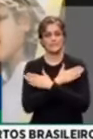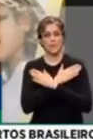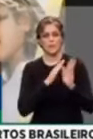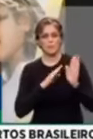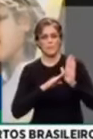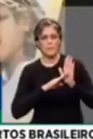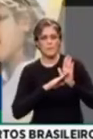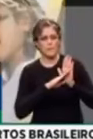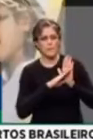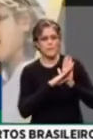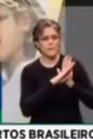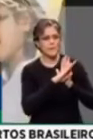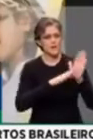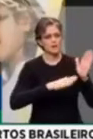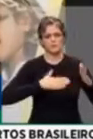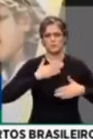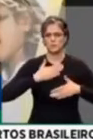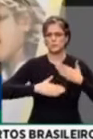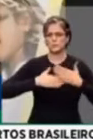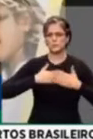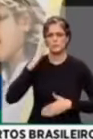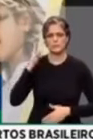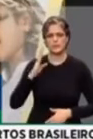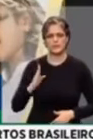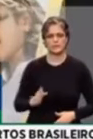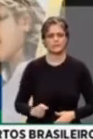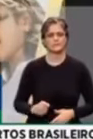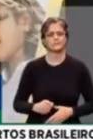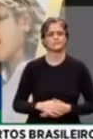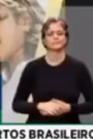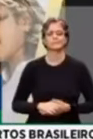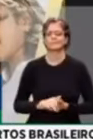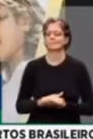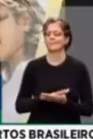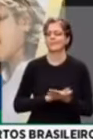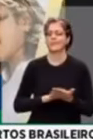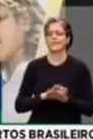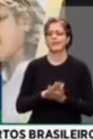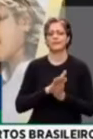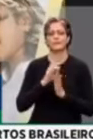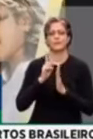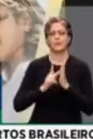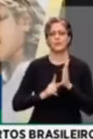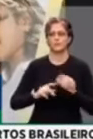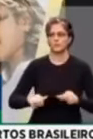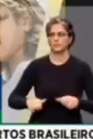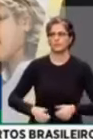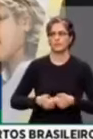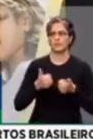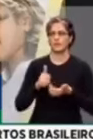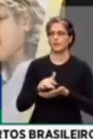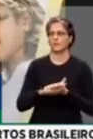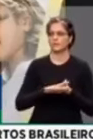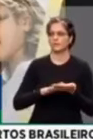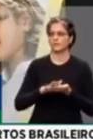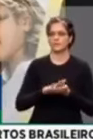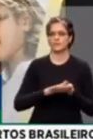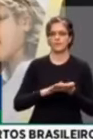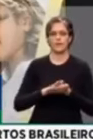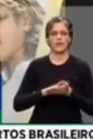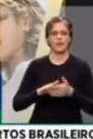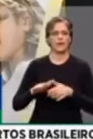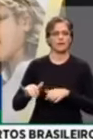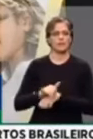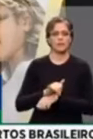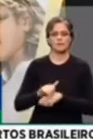que assustam o Brasil, não tem projeto nenhum de retomada do crescimento, não tem medidas anticíclicas, não tem